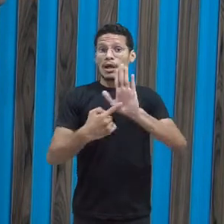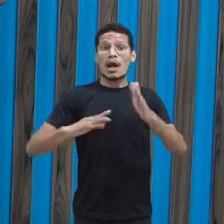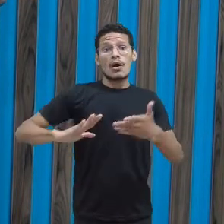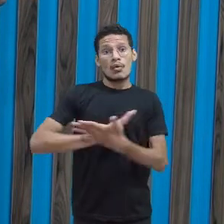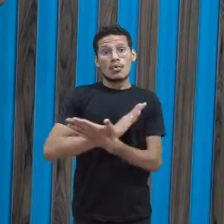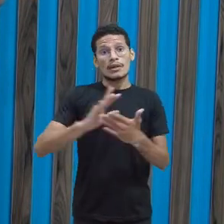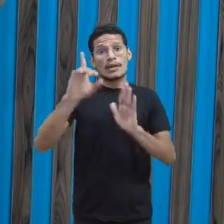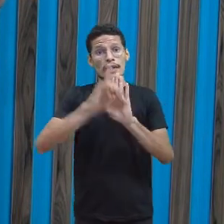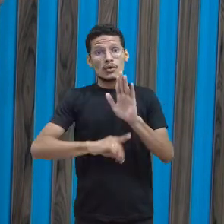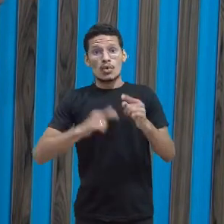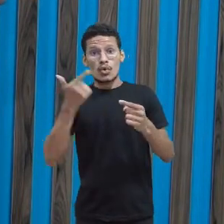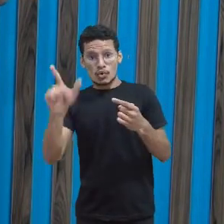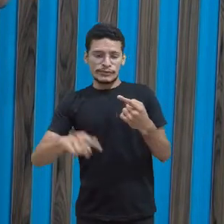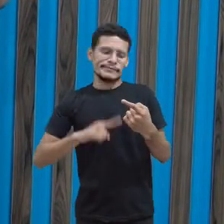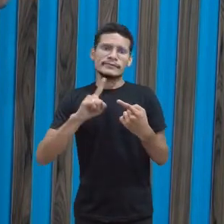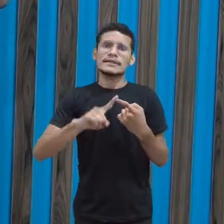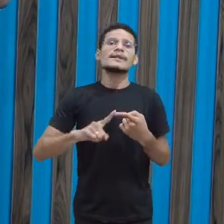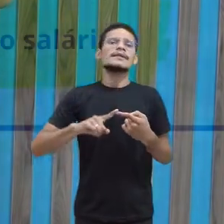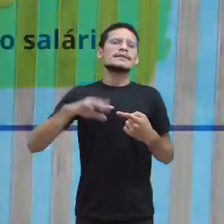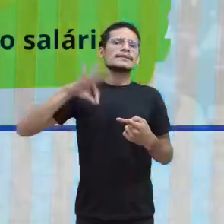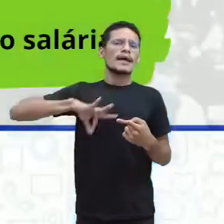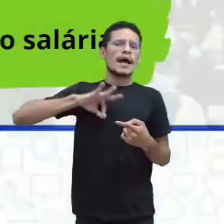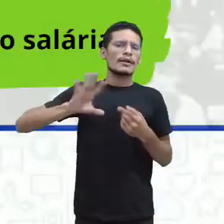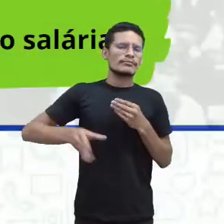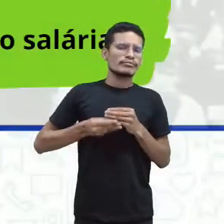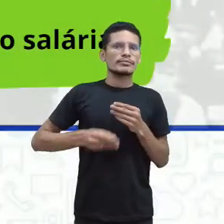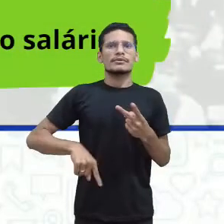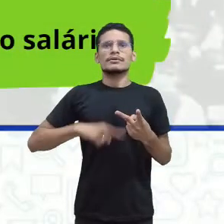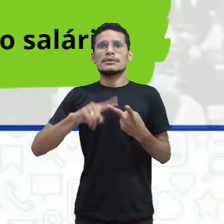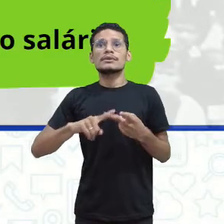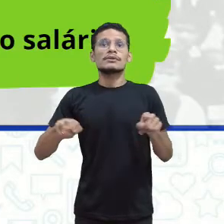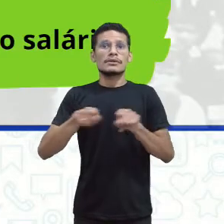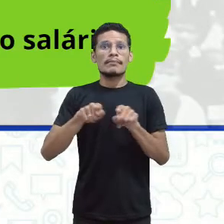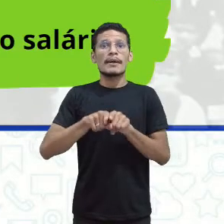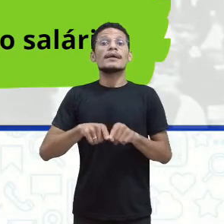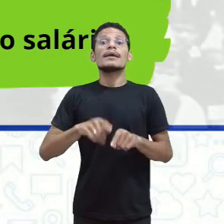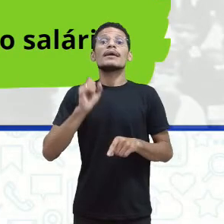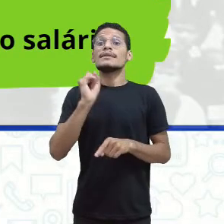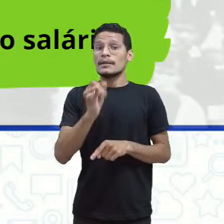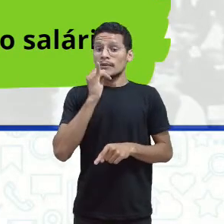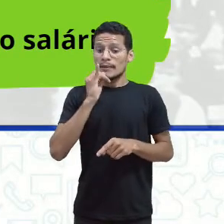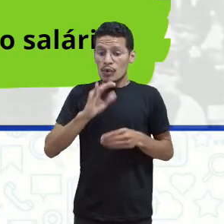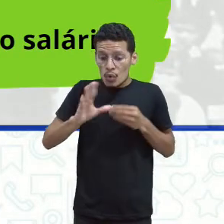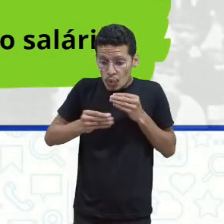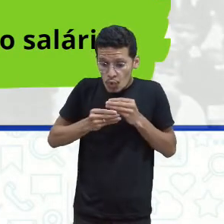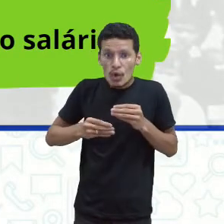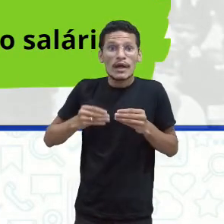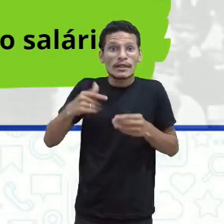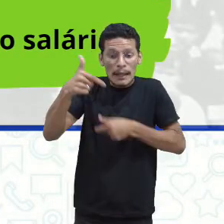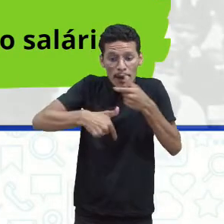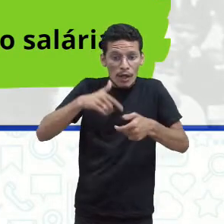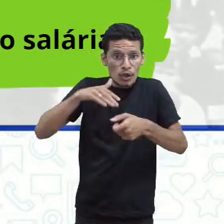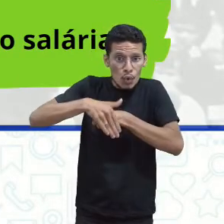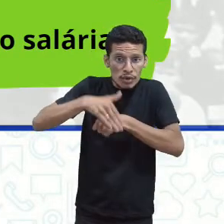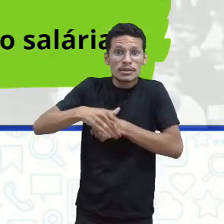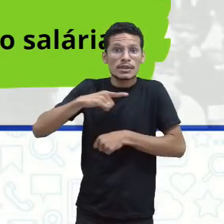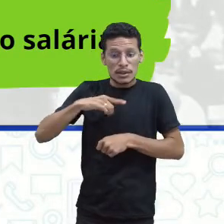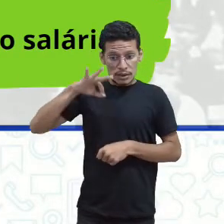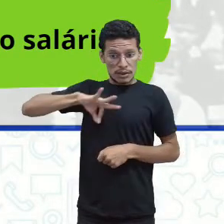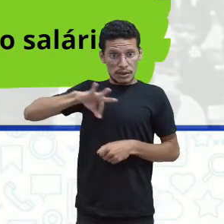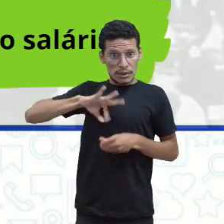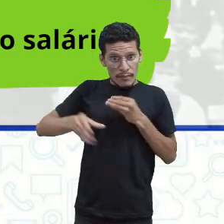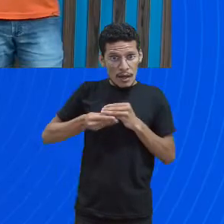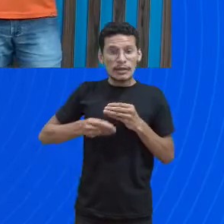direitos. 13º salário, adicional noturno para quem trabalha à noite, tá? Então recebe um valor a mais, o